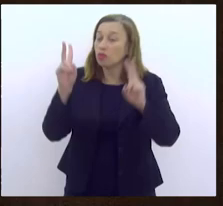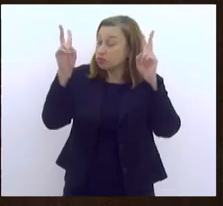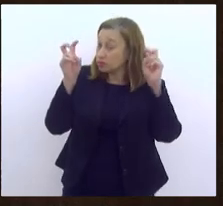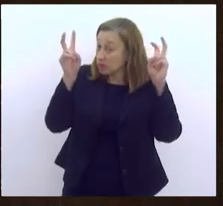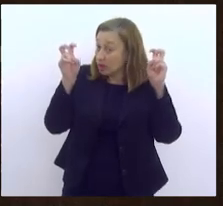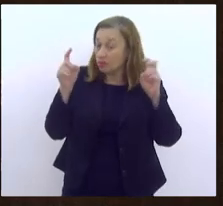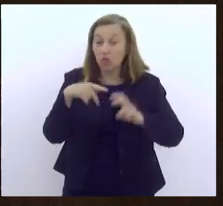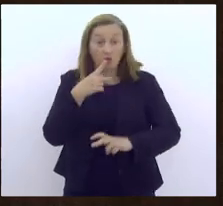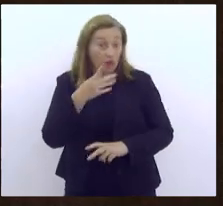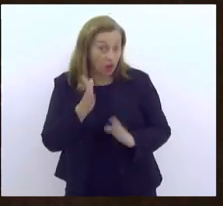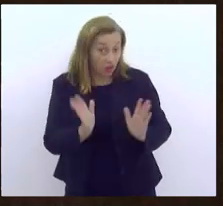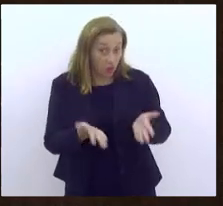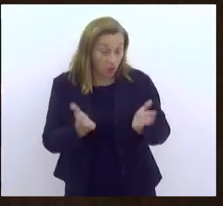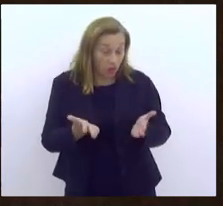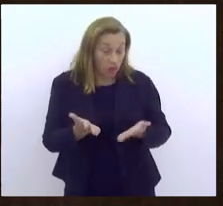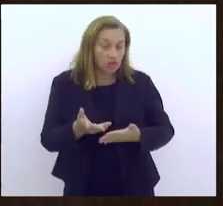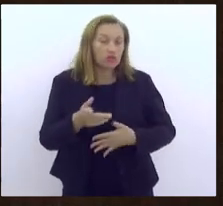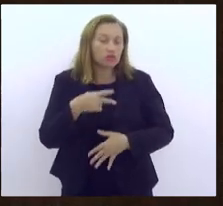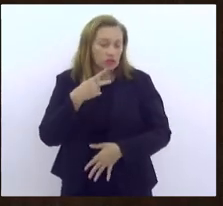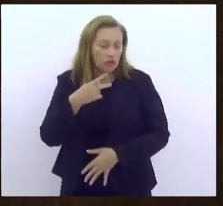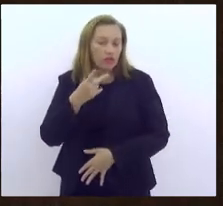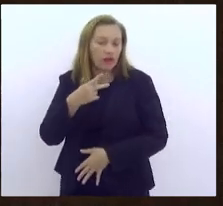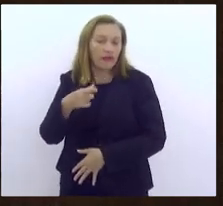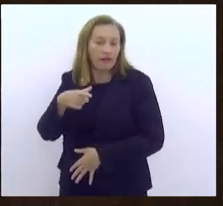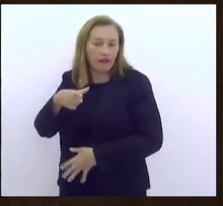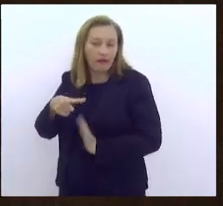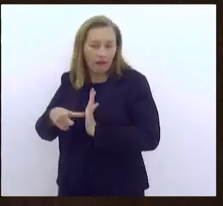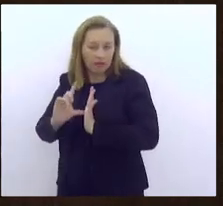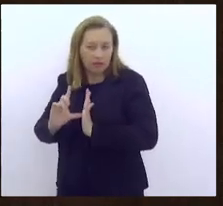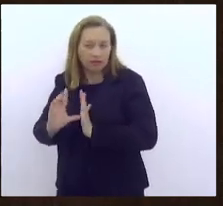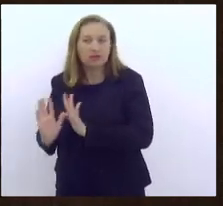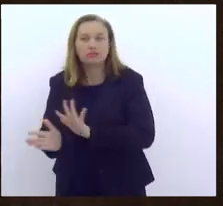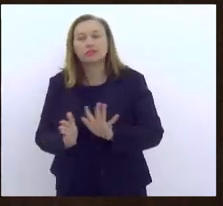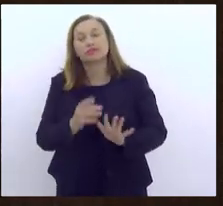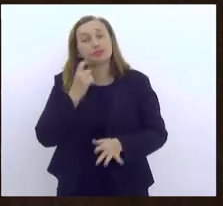eu vou falar agora, que eu já falei consigo,